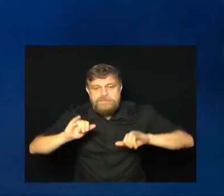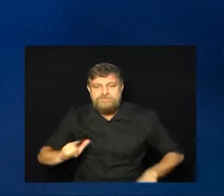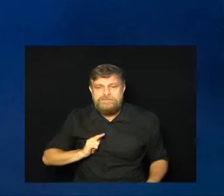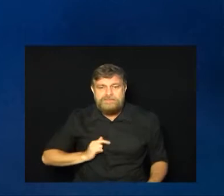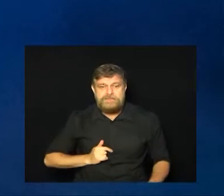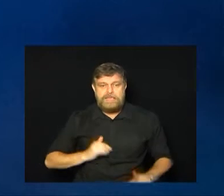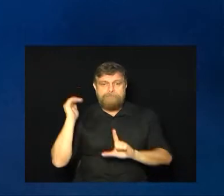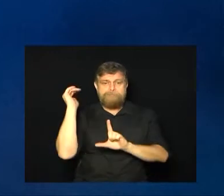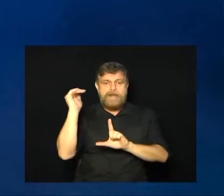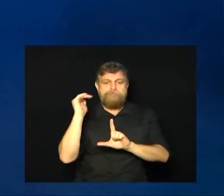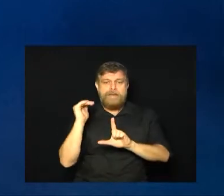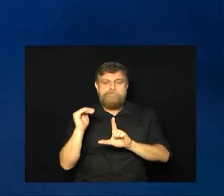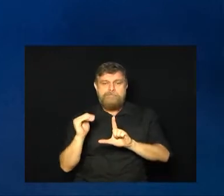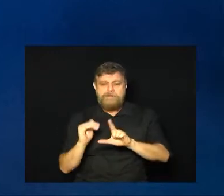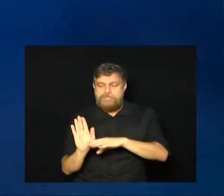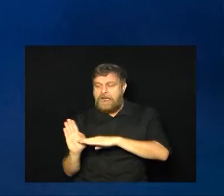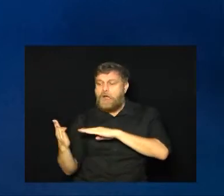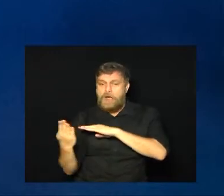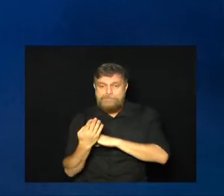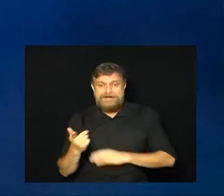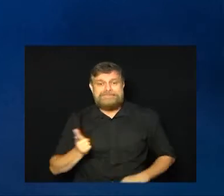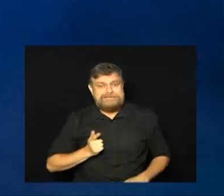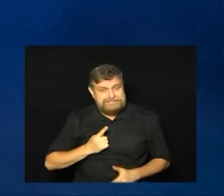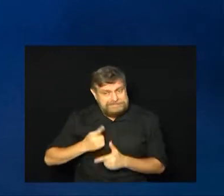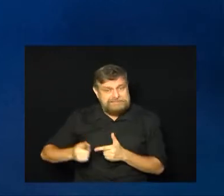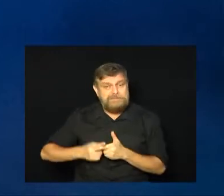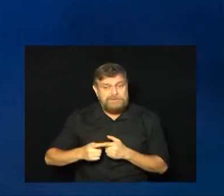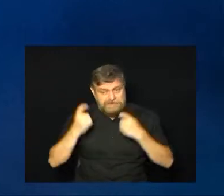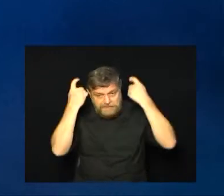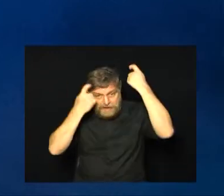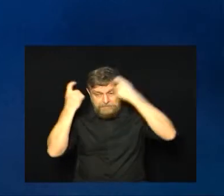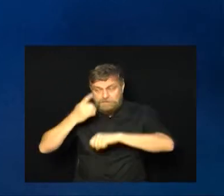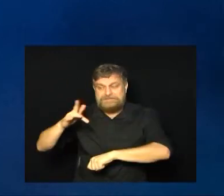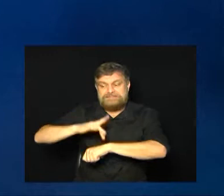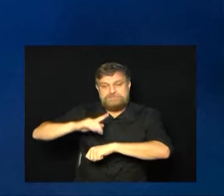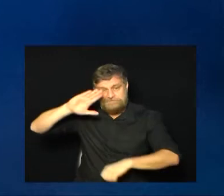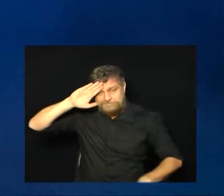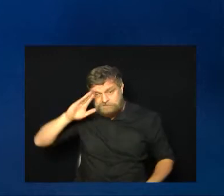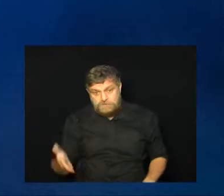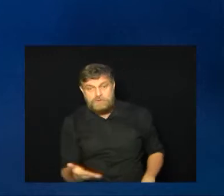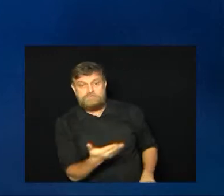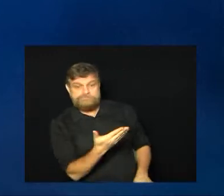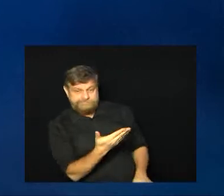Jardim, Jardim Baronesa, Jardim Capivari, Jardim Eulina, Jardim do Lago 2, Mansões